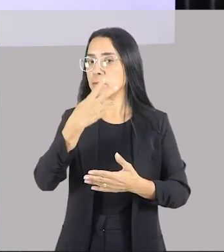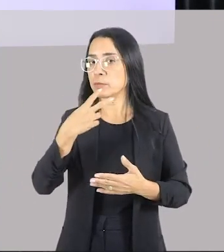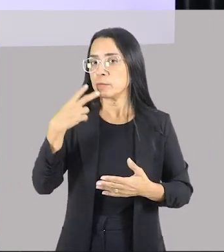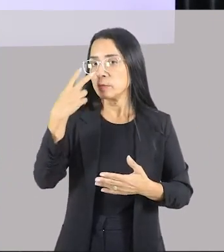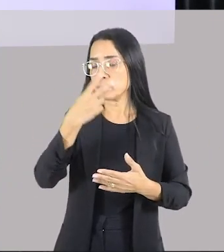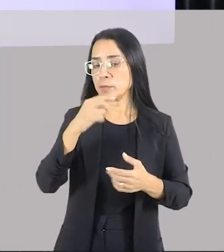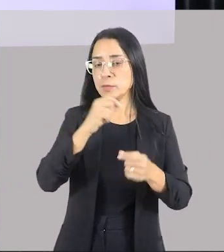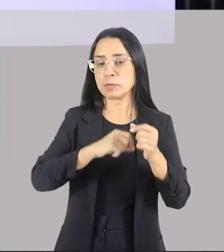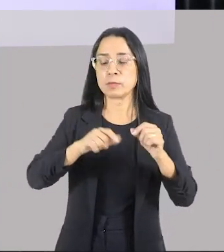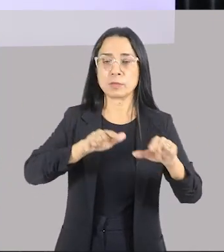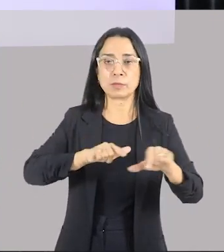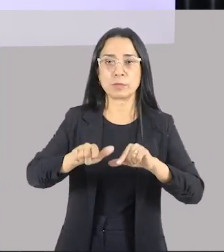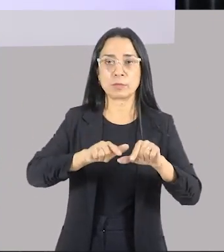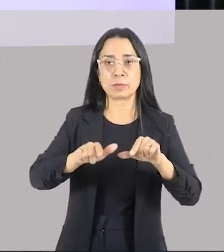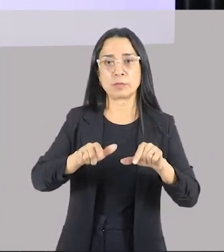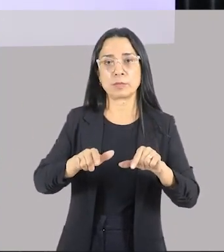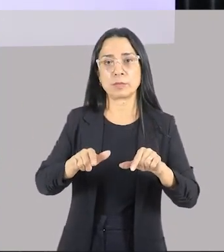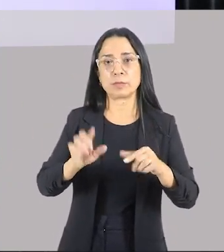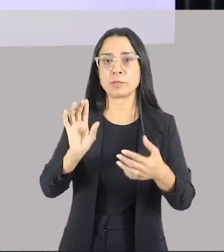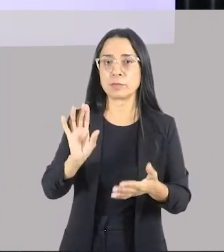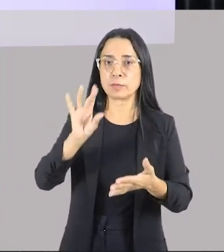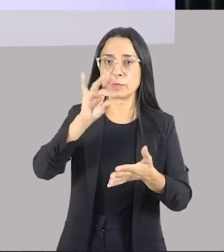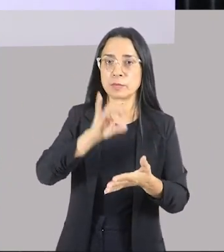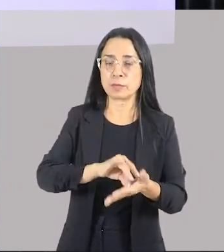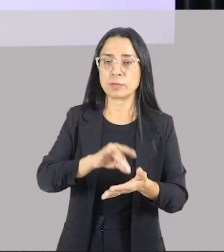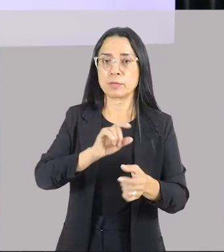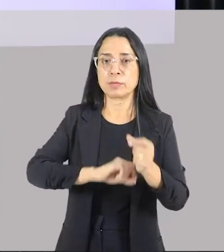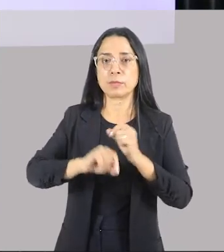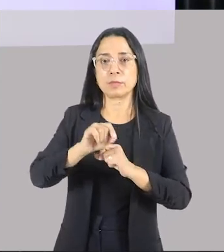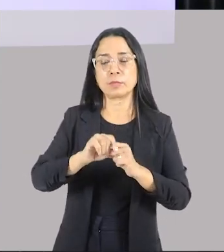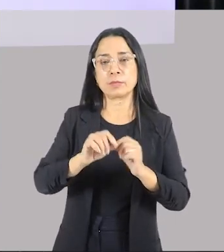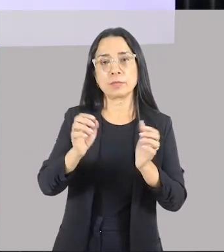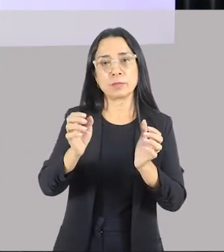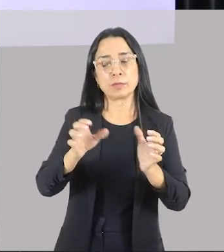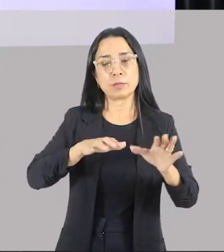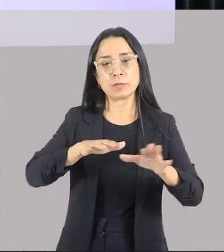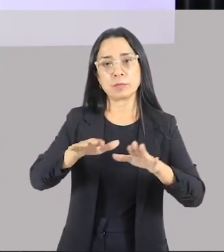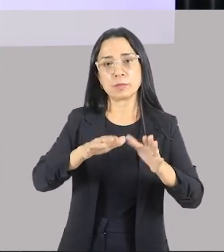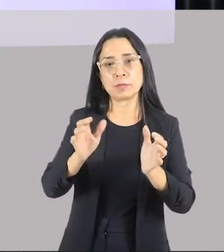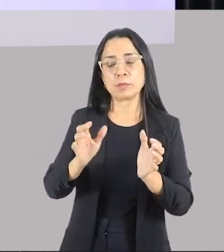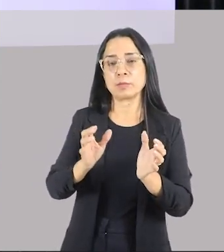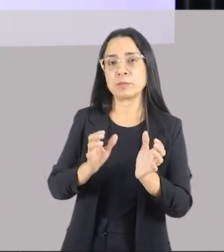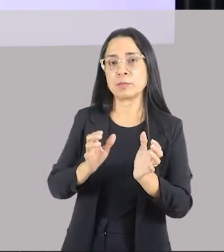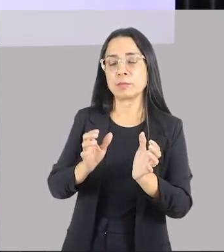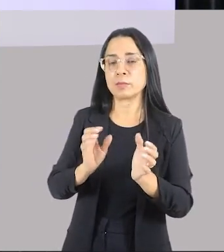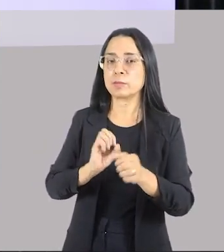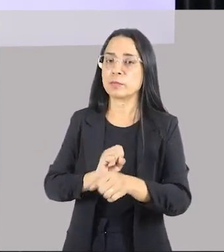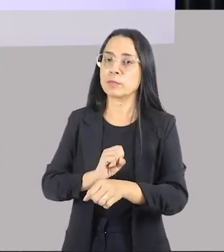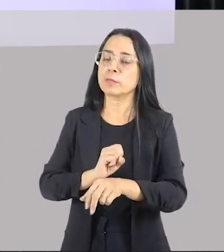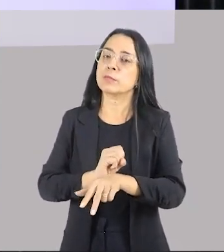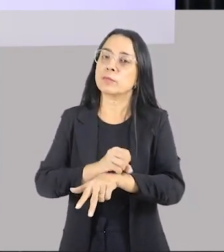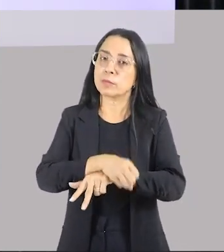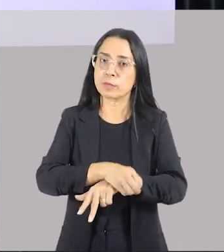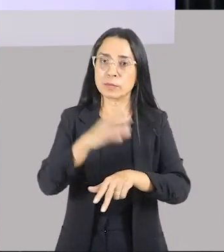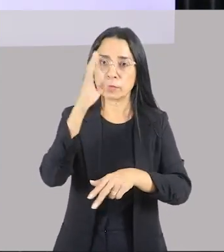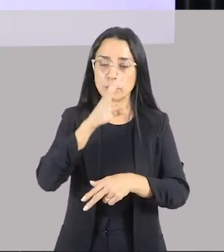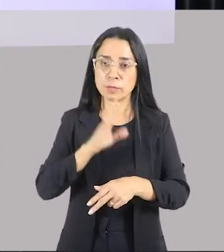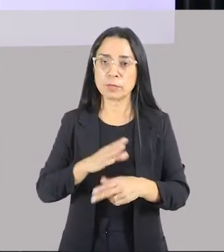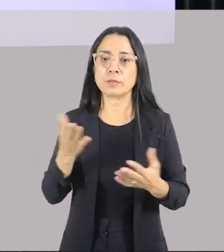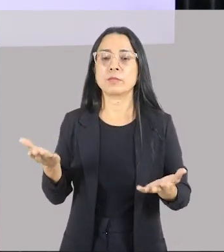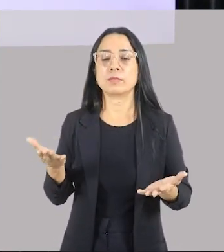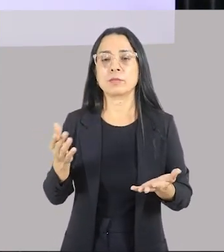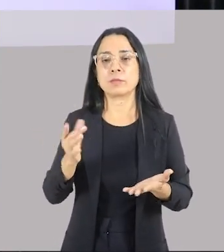a materialização dessa estruturação dessa classe trabalhadora, desse movimento operário brasileiro, contra exatamente,